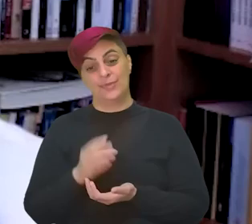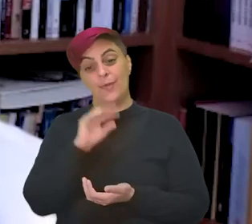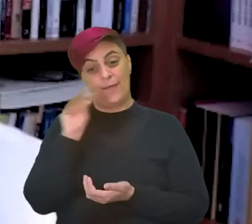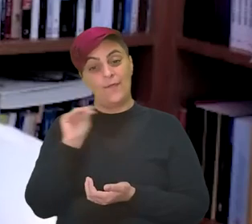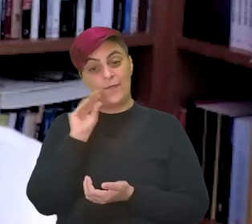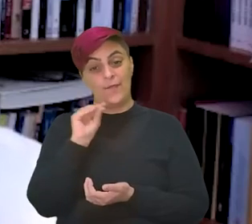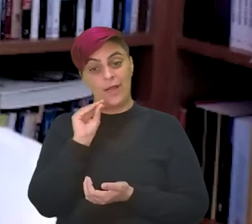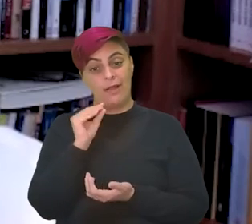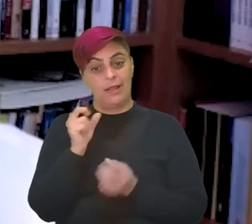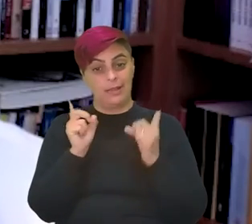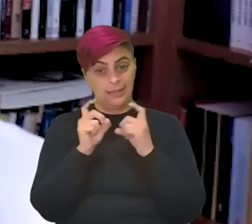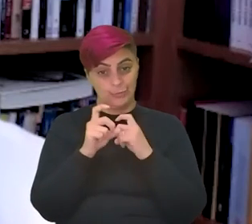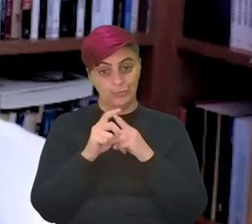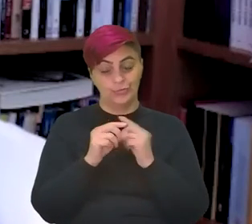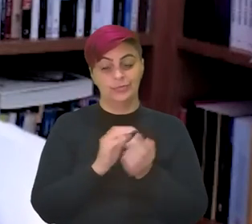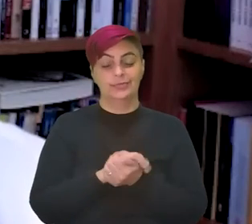bem difícil